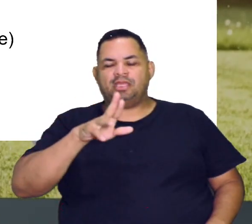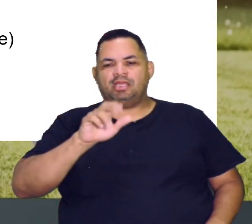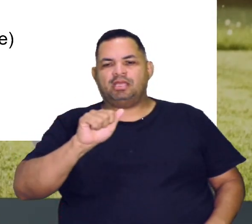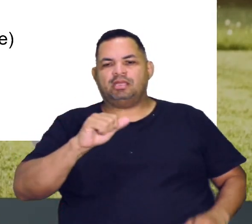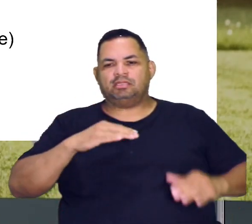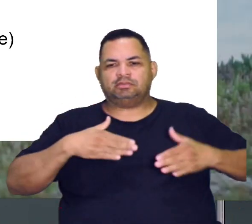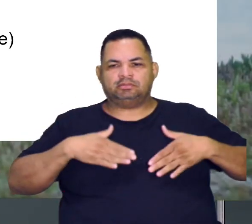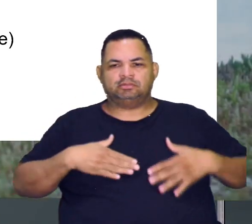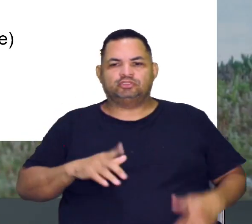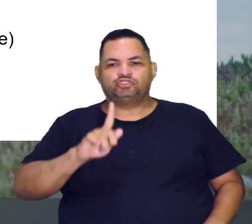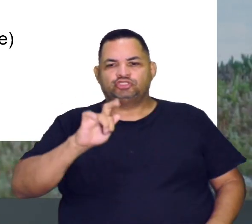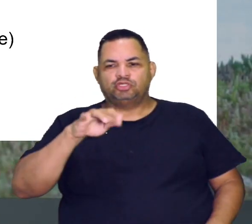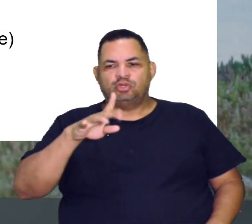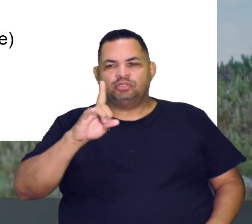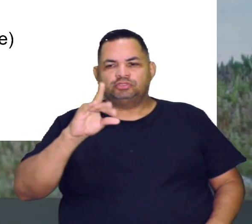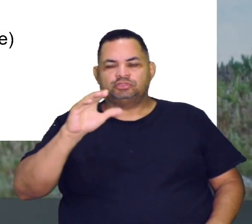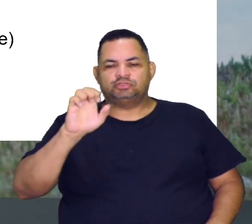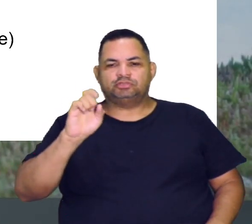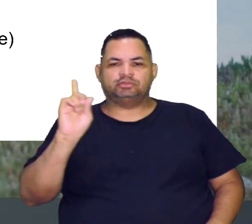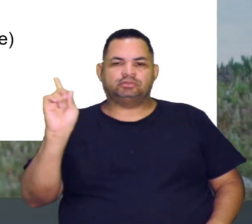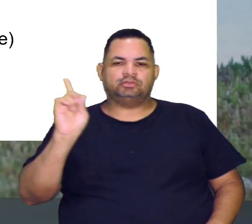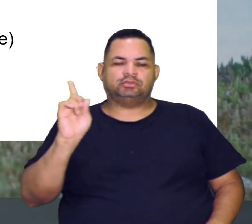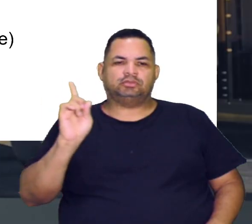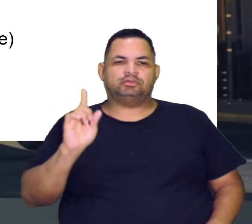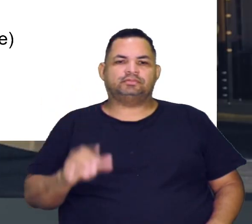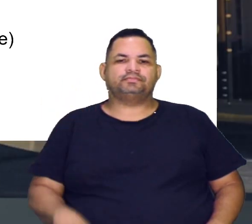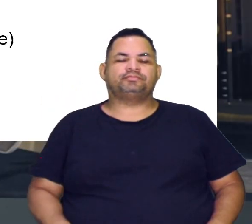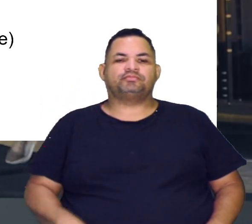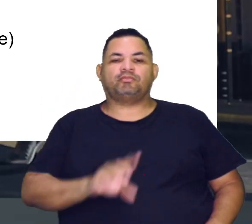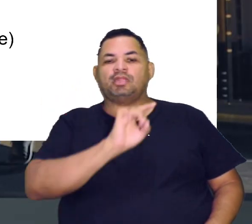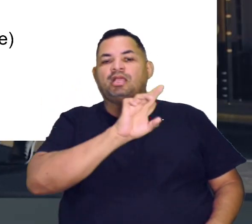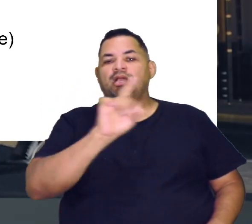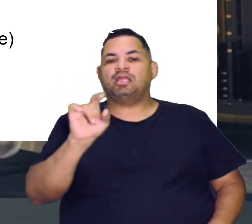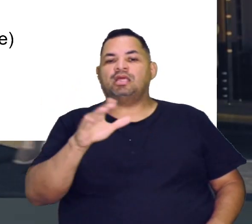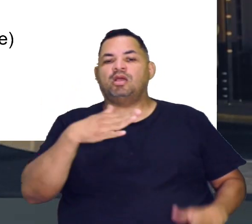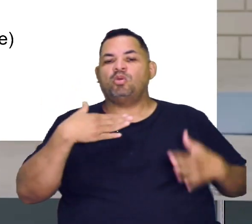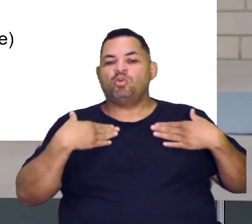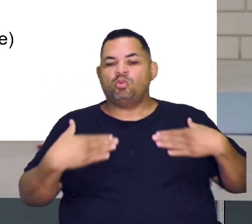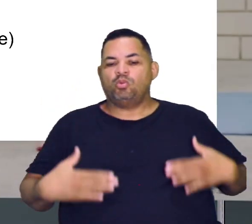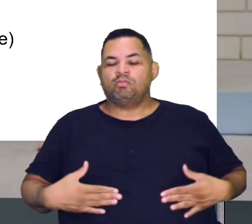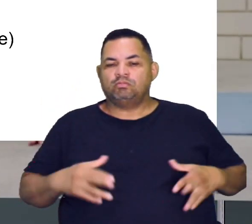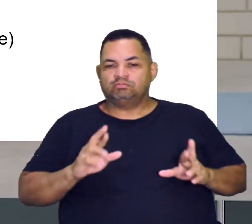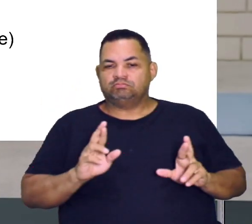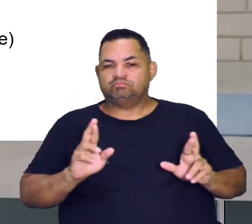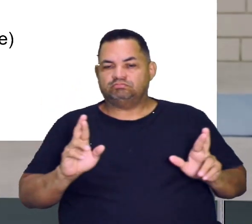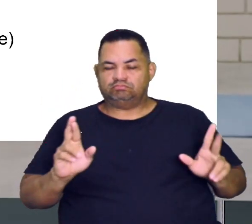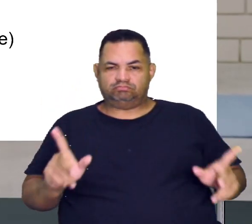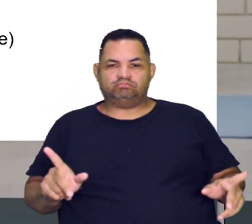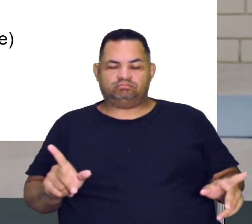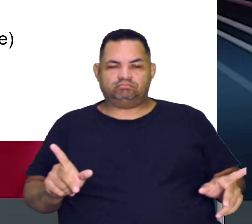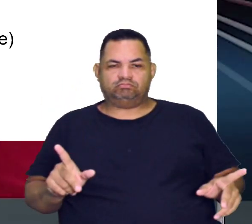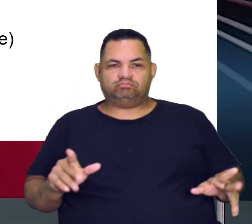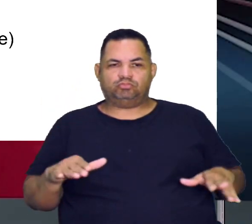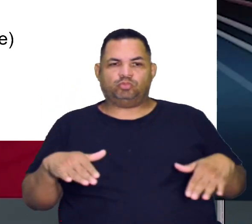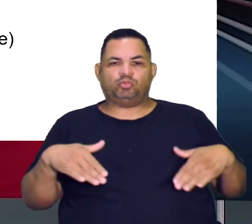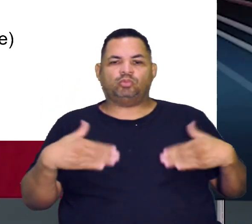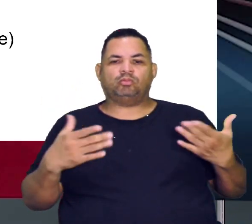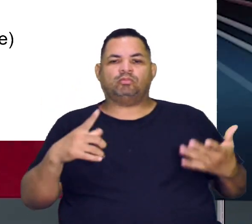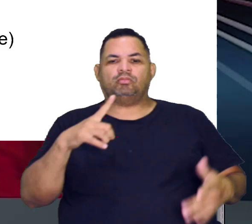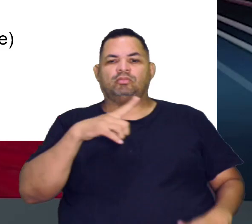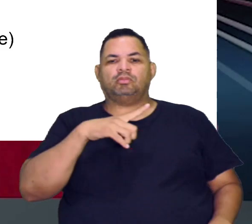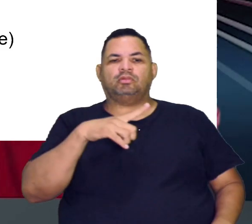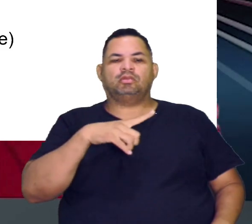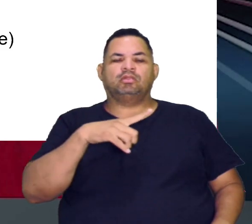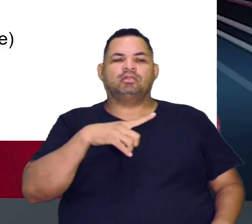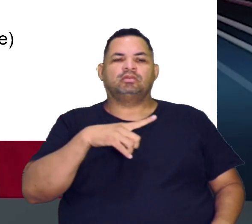aí de ginoide. Então percebam que cada corpo, né, ele vai se comportar de uma forma diferente quando há esses acúmulos